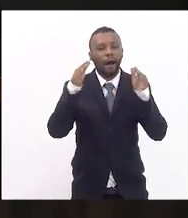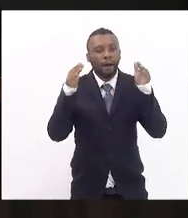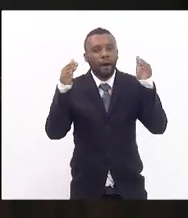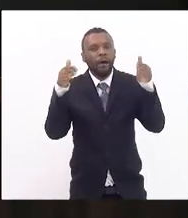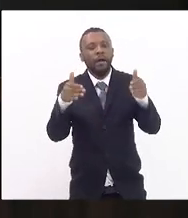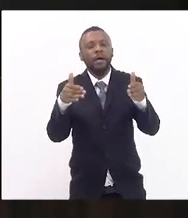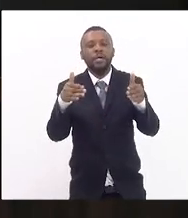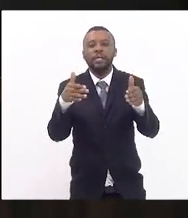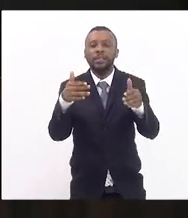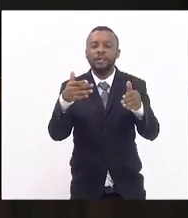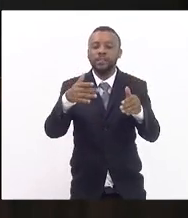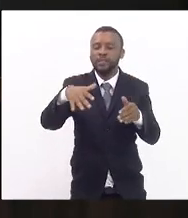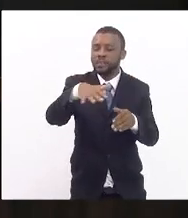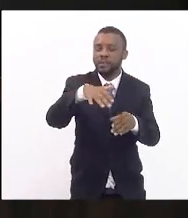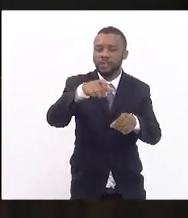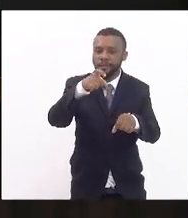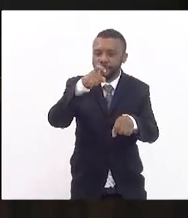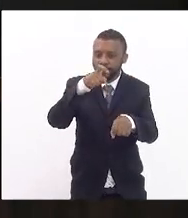nos abatimentos,